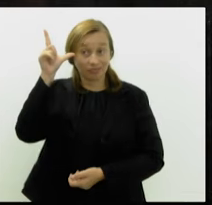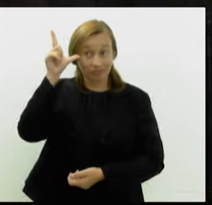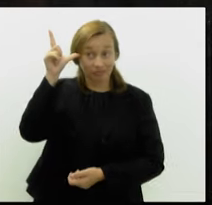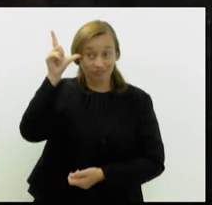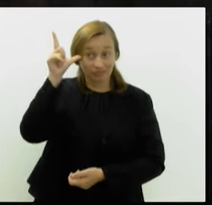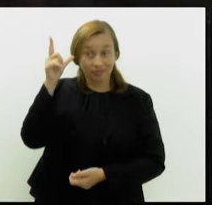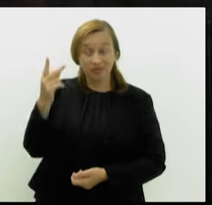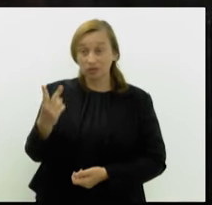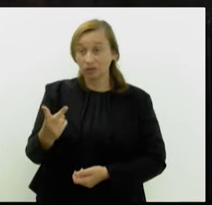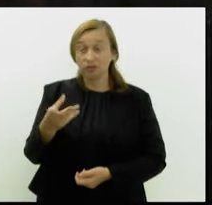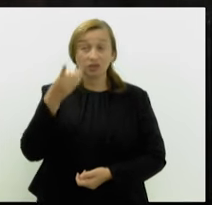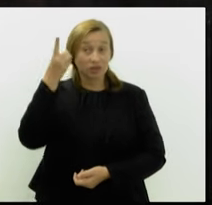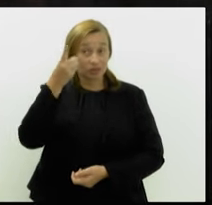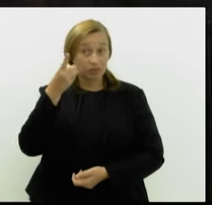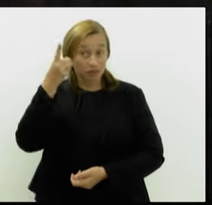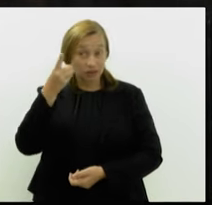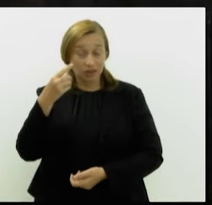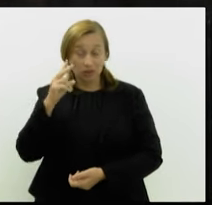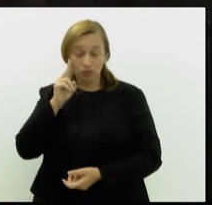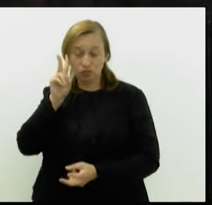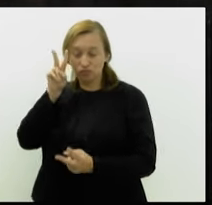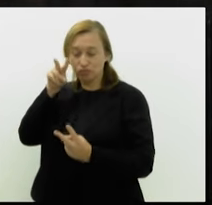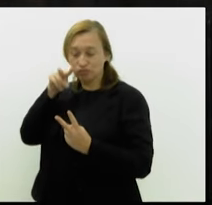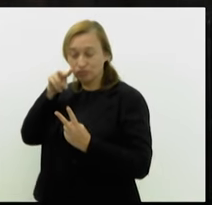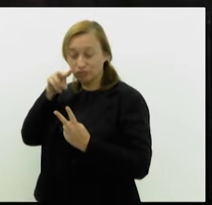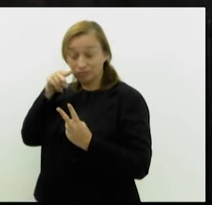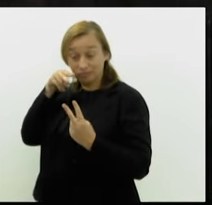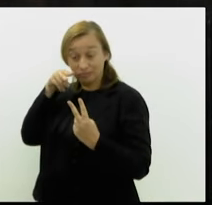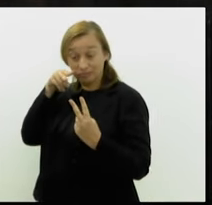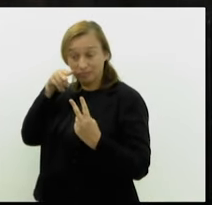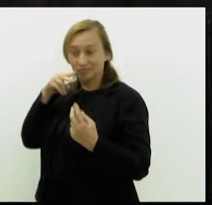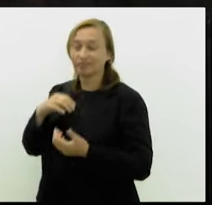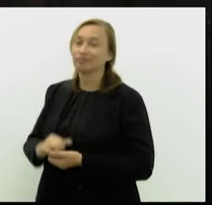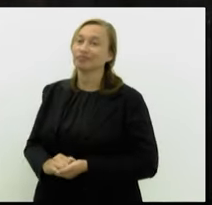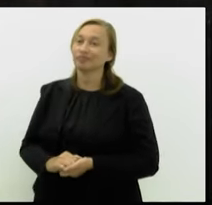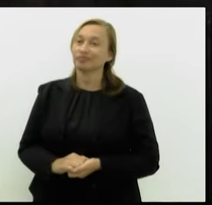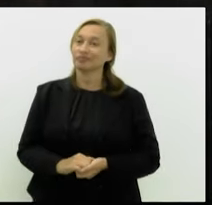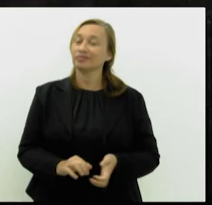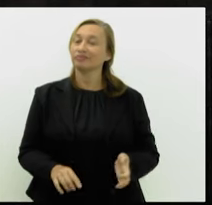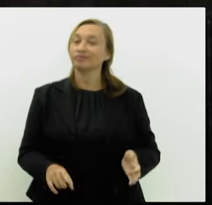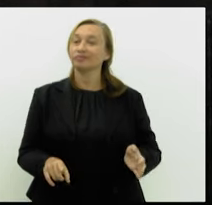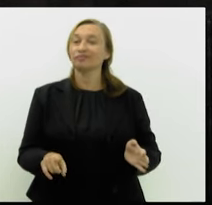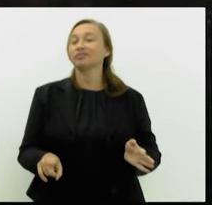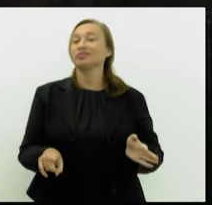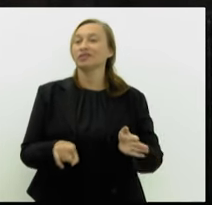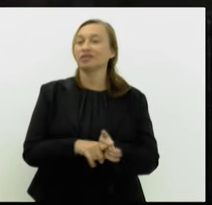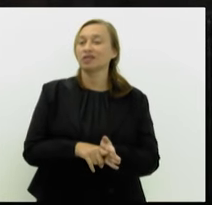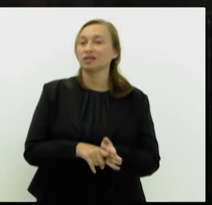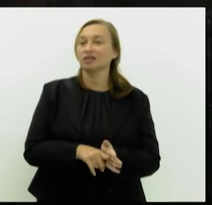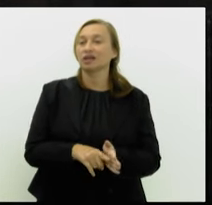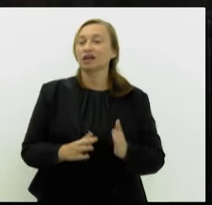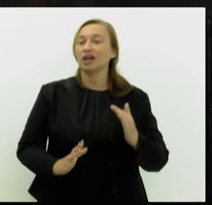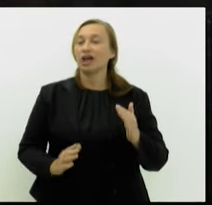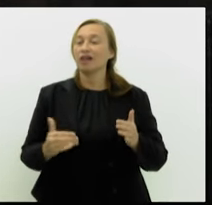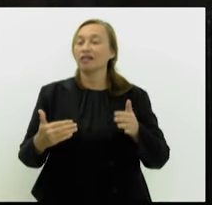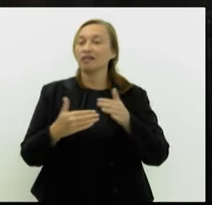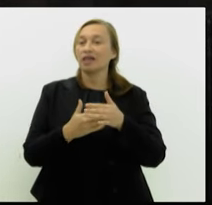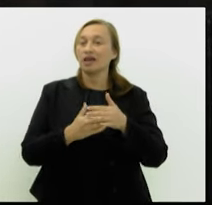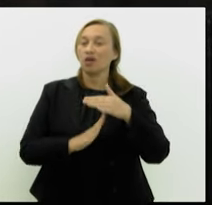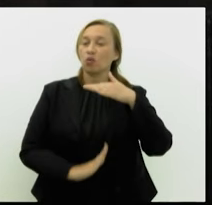são as duas deputadas ali que eu estou olhando, que a isenção devia ser até o limite